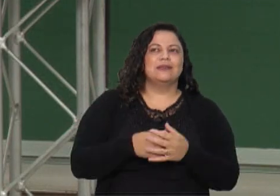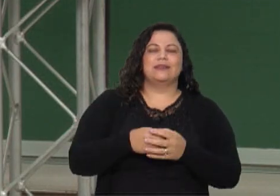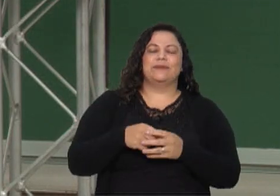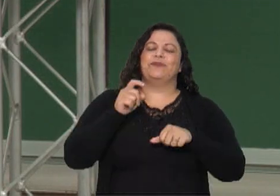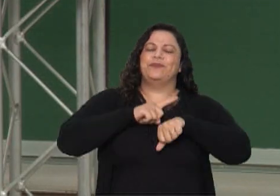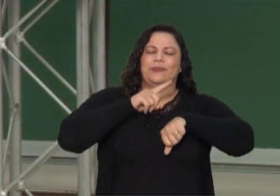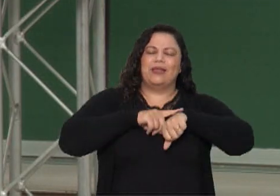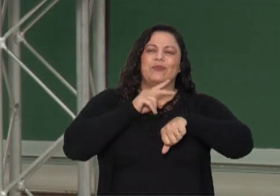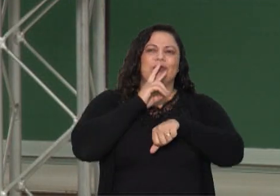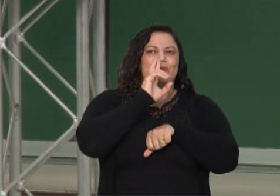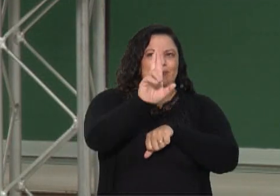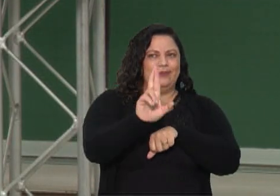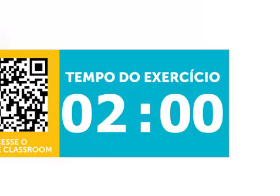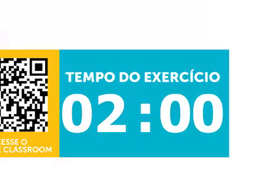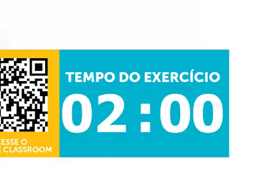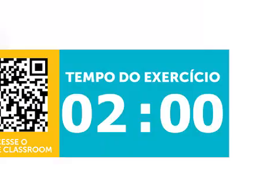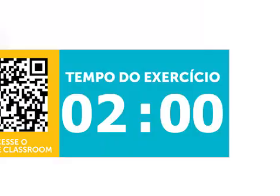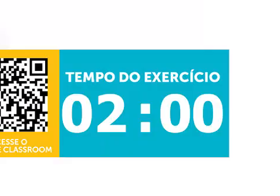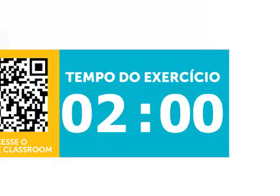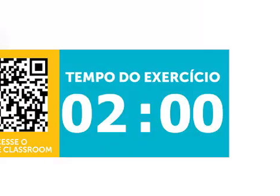a gente volta com a resposta certa.